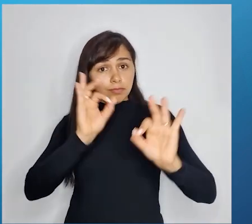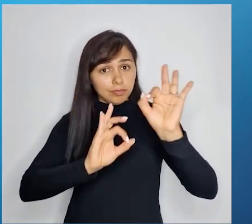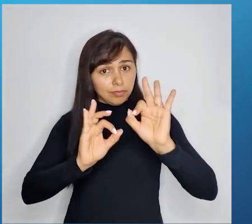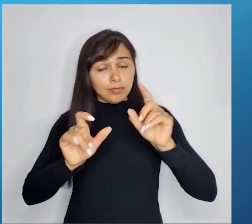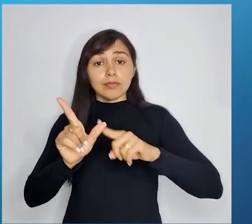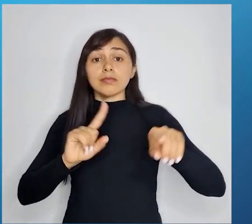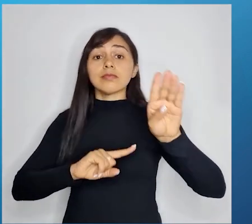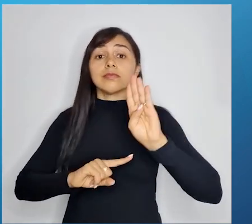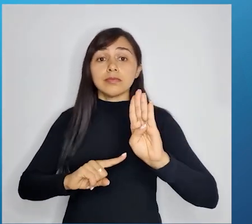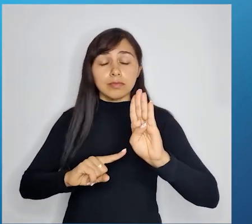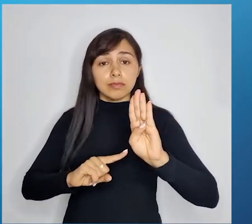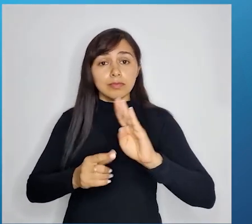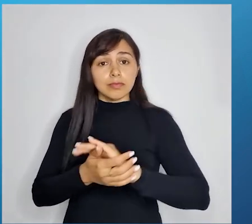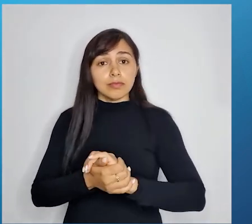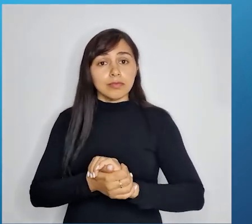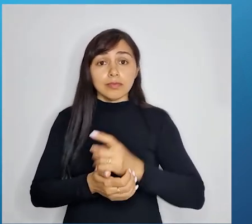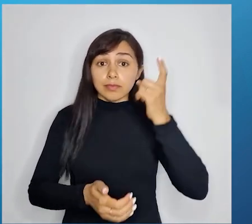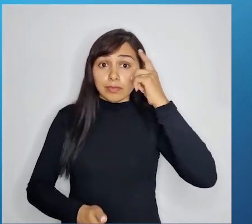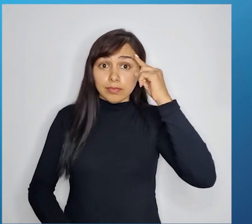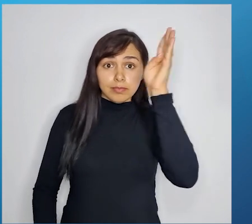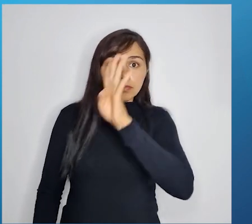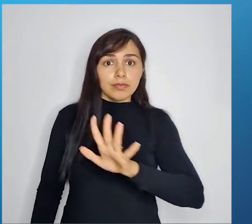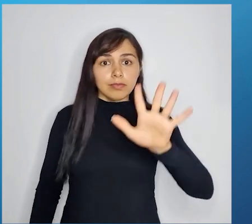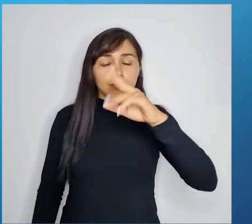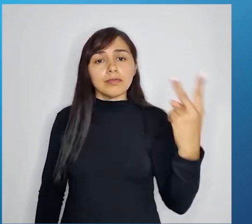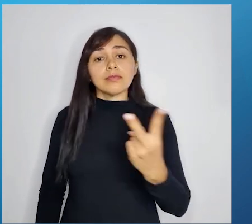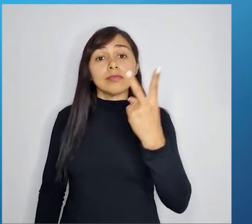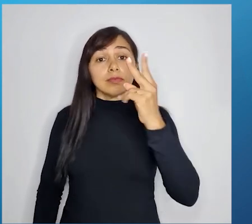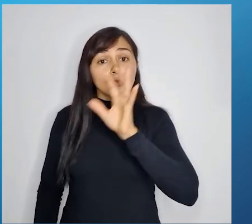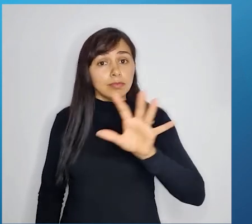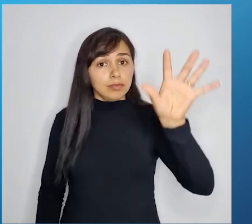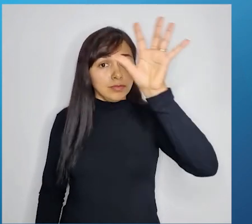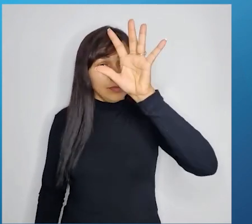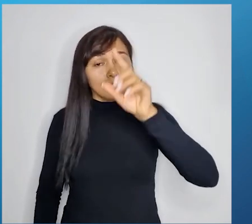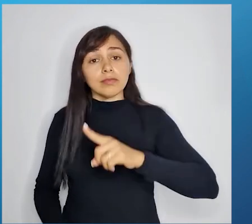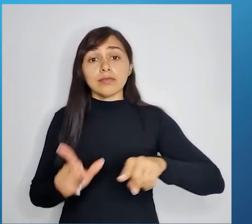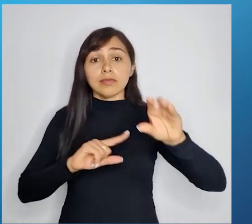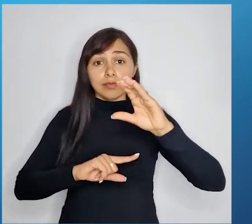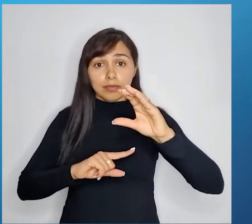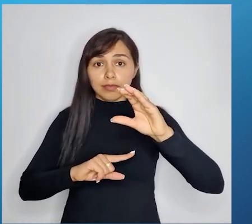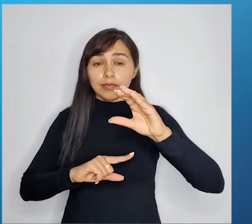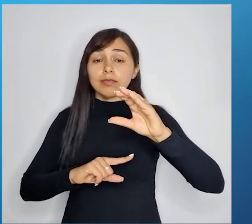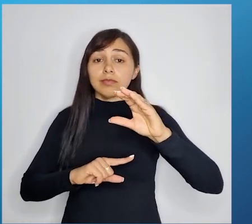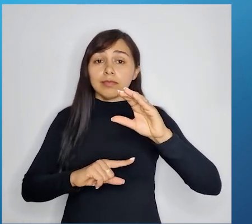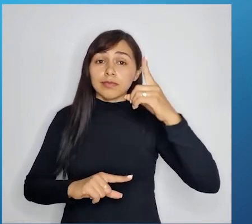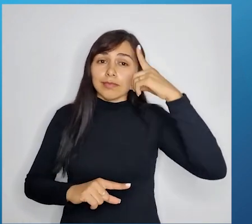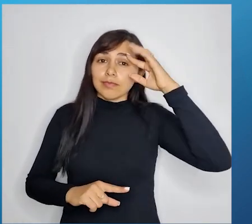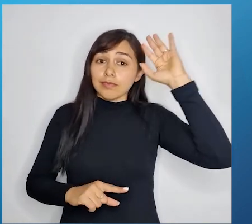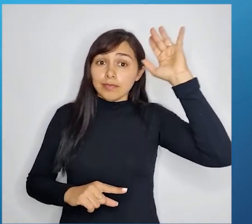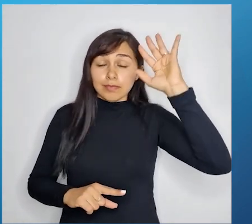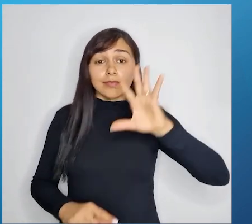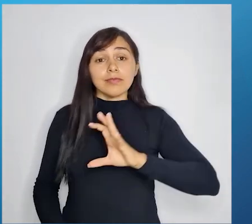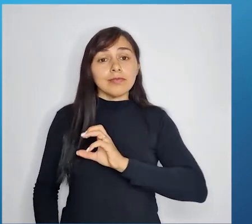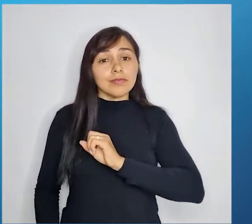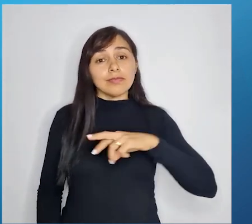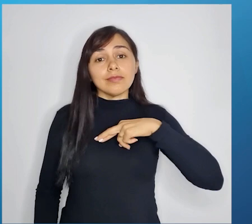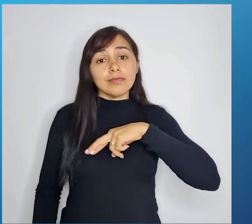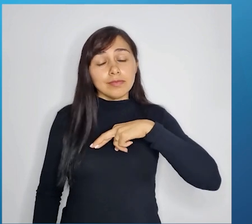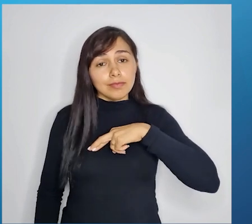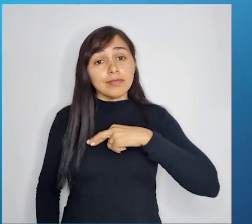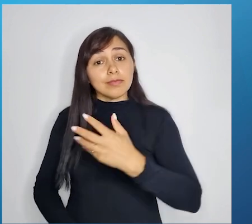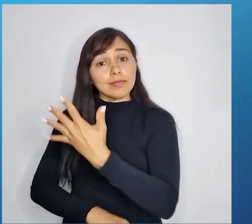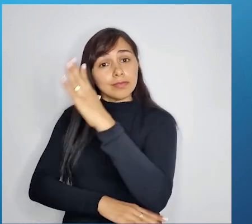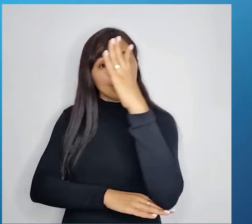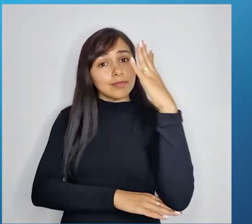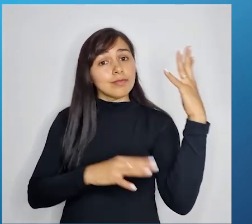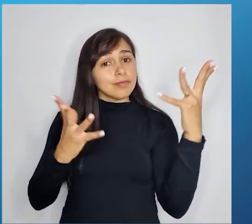nacionalismo, a experimentação formal e a valorização do regionalismo, a idealização do amor romântico e da natureza exuberante,